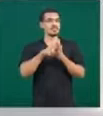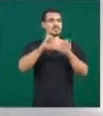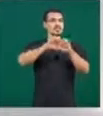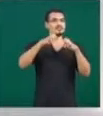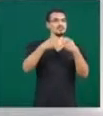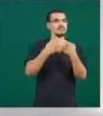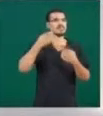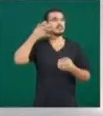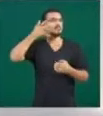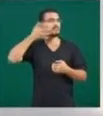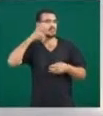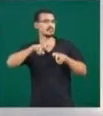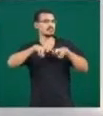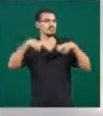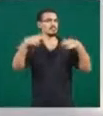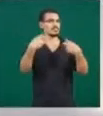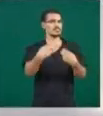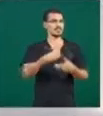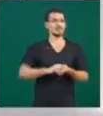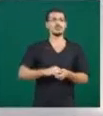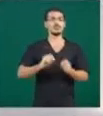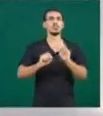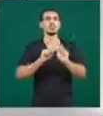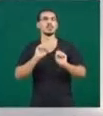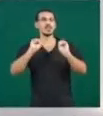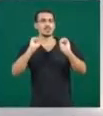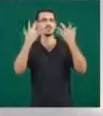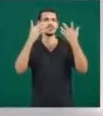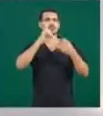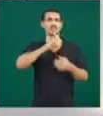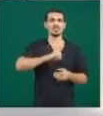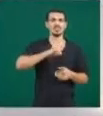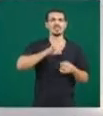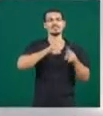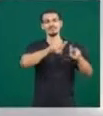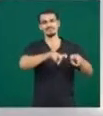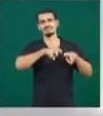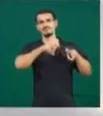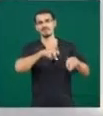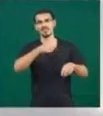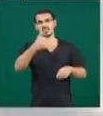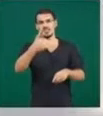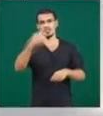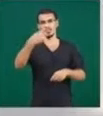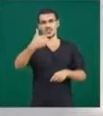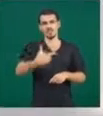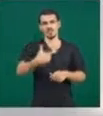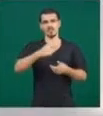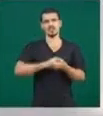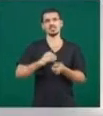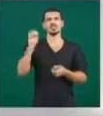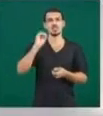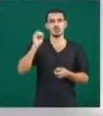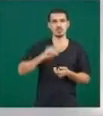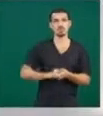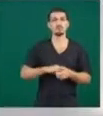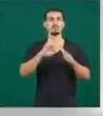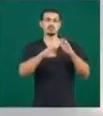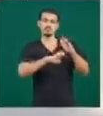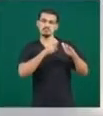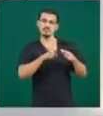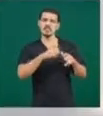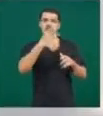e outras atividades programadas para comemorar o Dia do Agrônomo, dia 12 de outubro. Produtores, empresários e outros envolvidos no